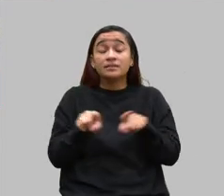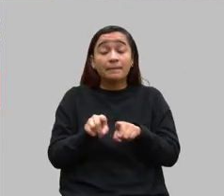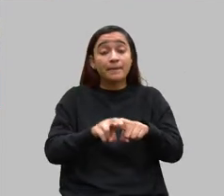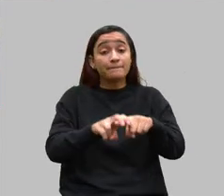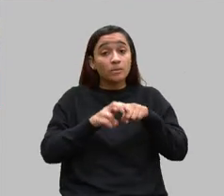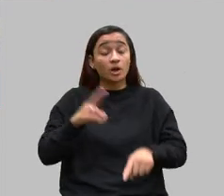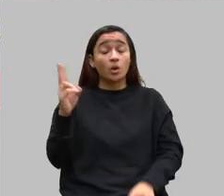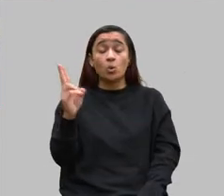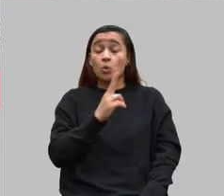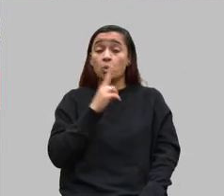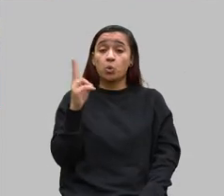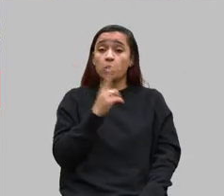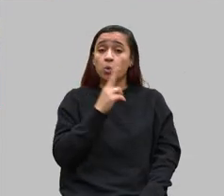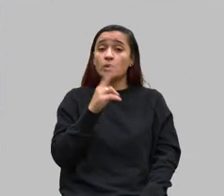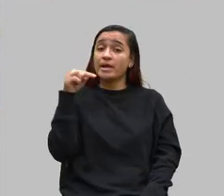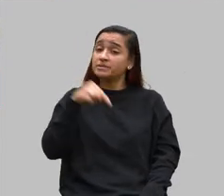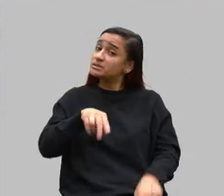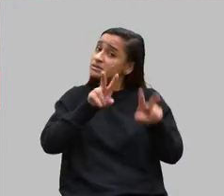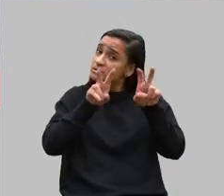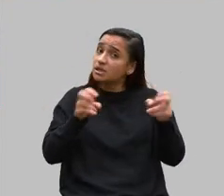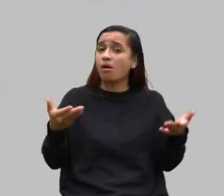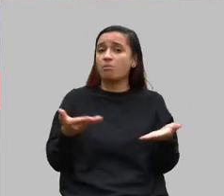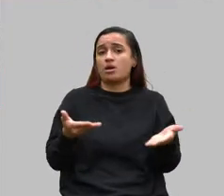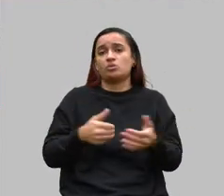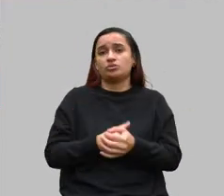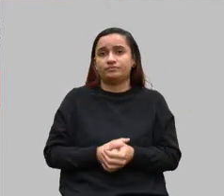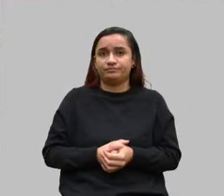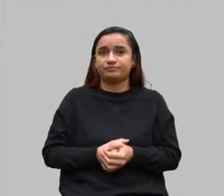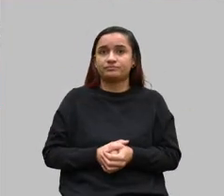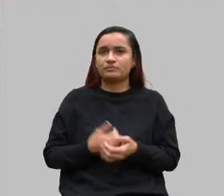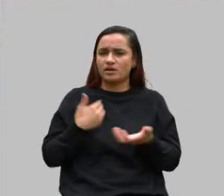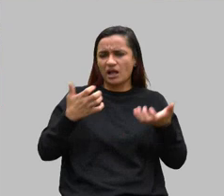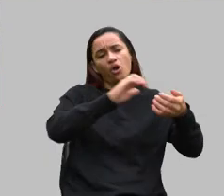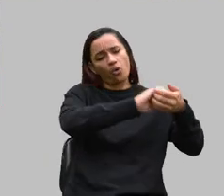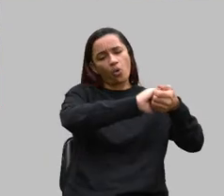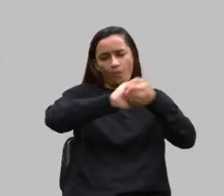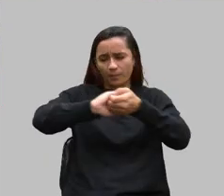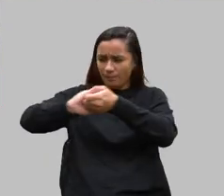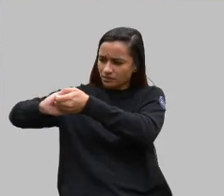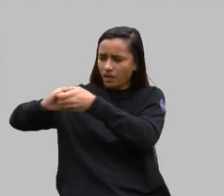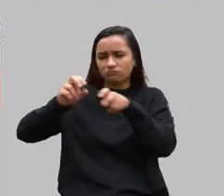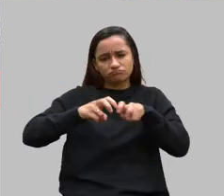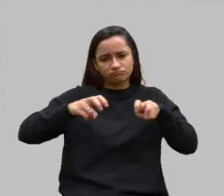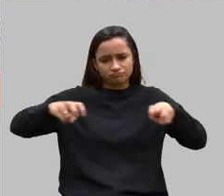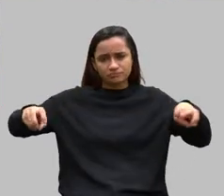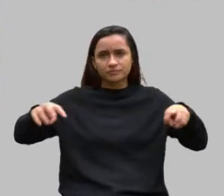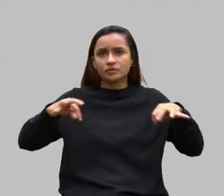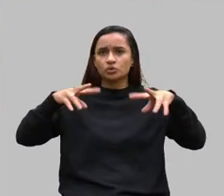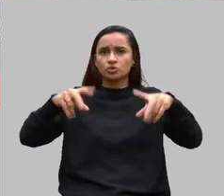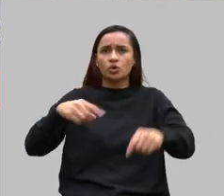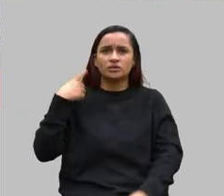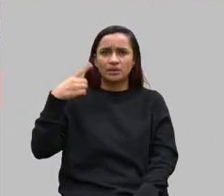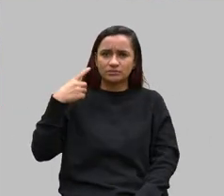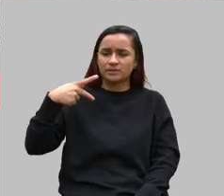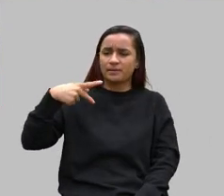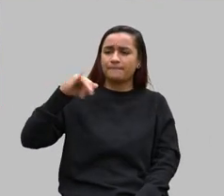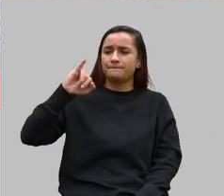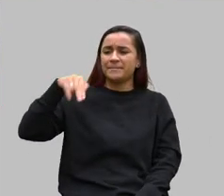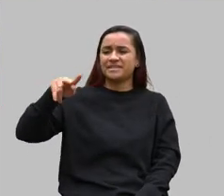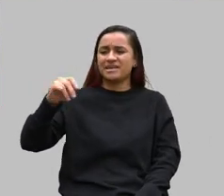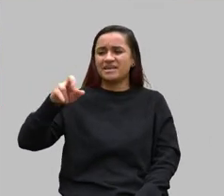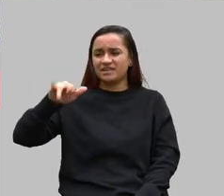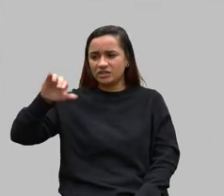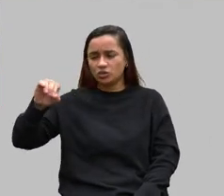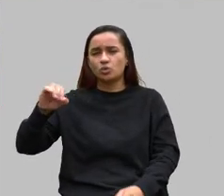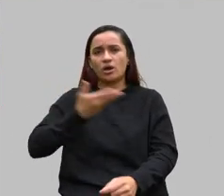nós estamos tratando nesse momento comentar toda a mesa que se faz presente vejo Deputado Pinheirinho meu amigo deputada Federal deputada